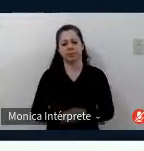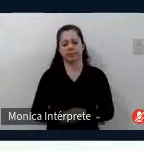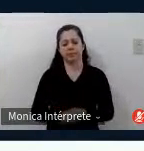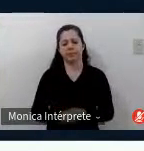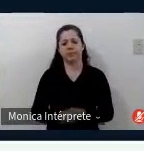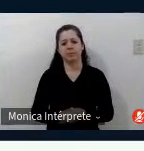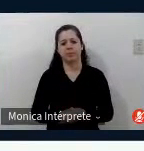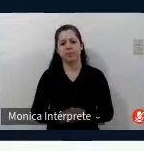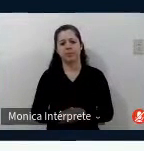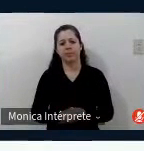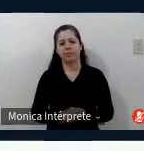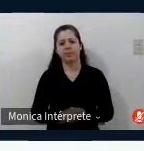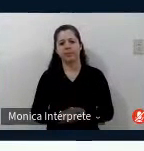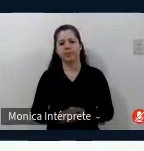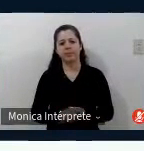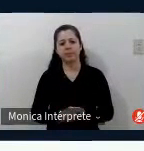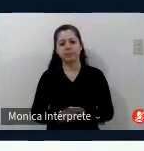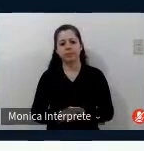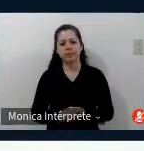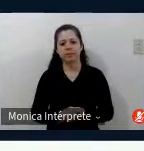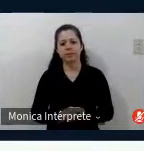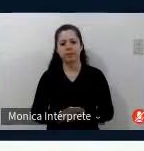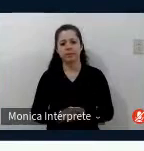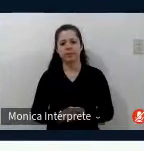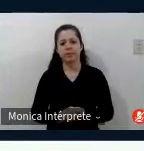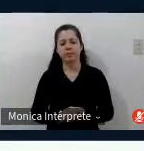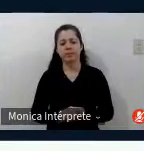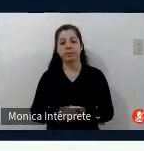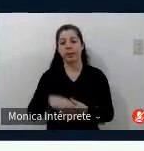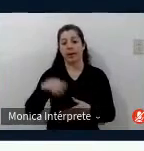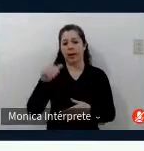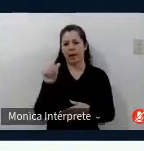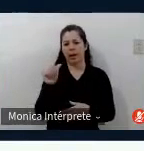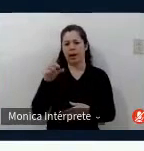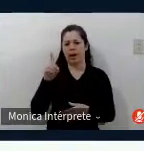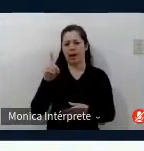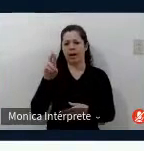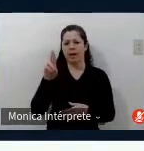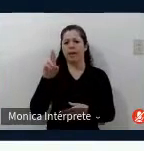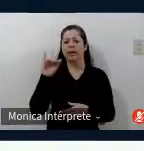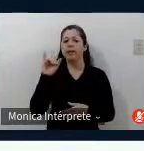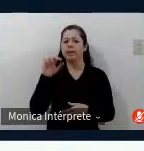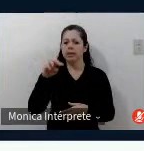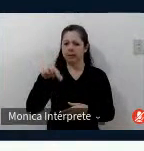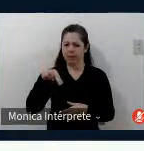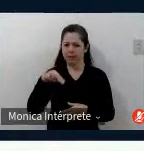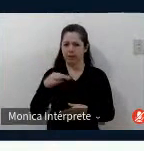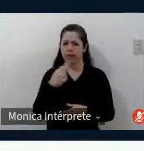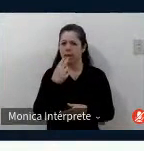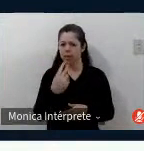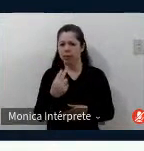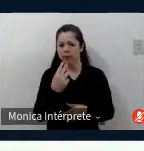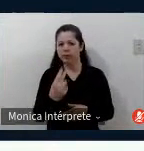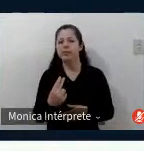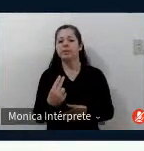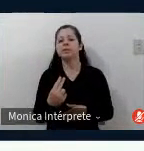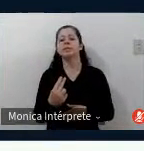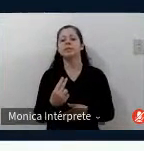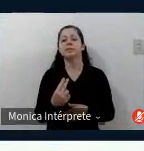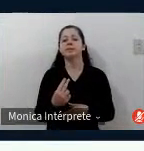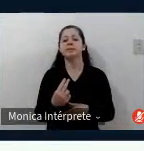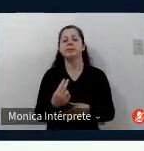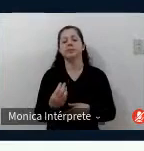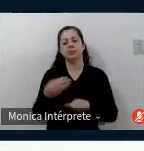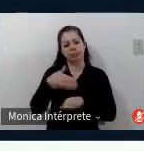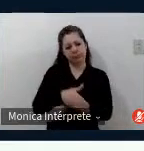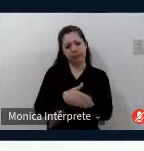E faz parte já, né, a Adri Machado, né, que compõe hoje a assessoria de alimentação. Penso que também essa assessoria,